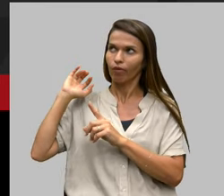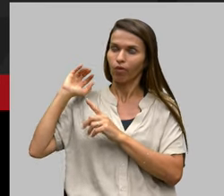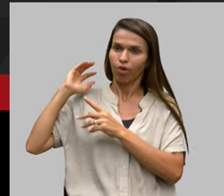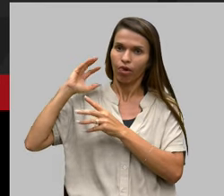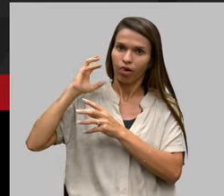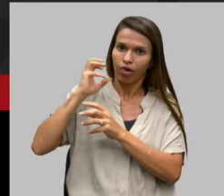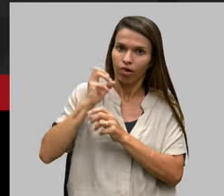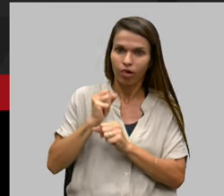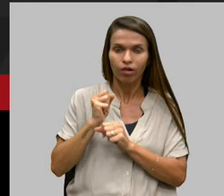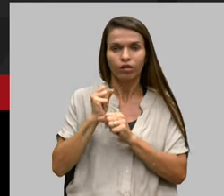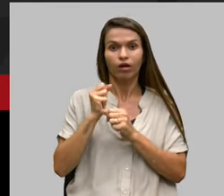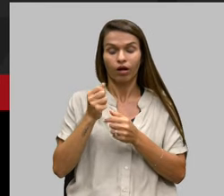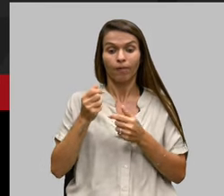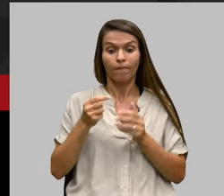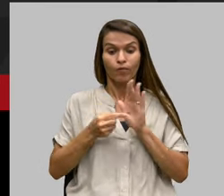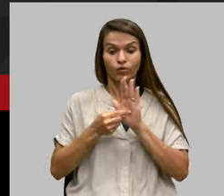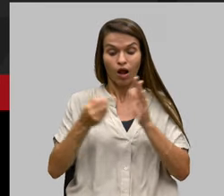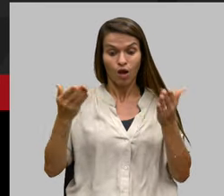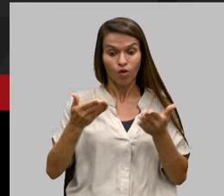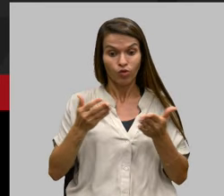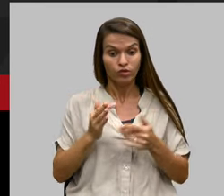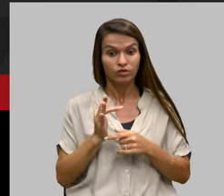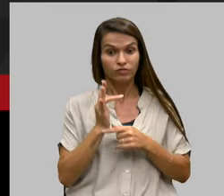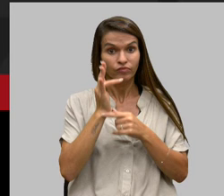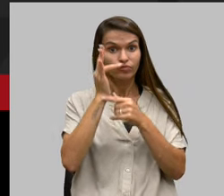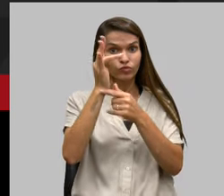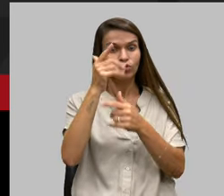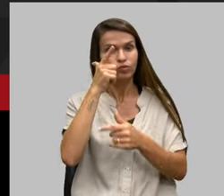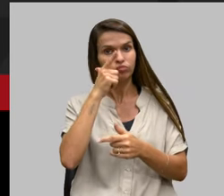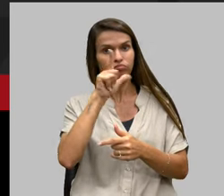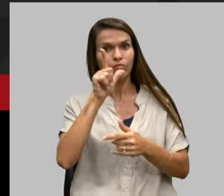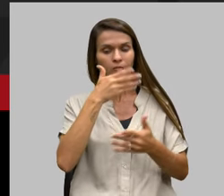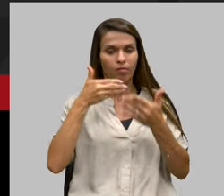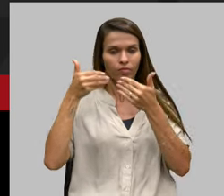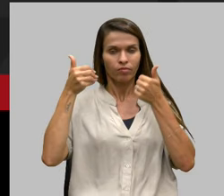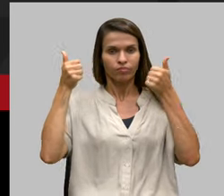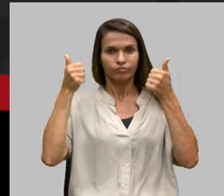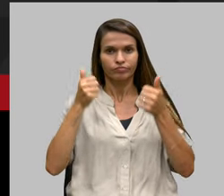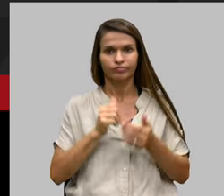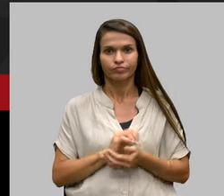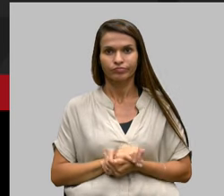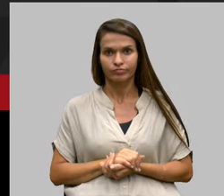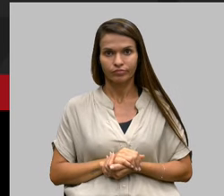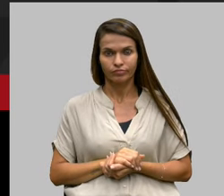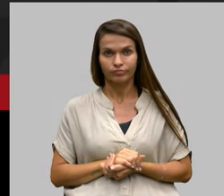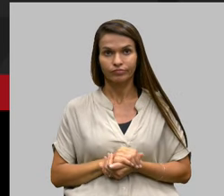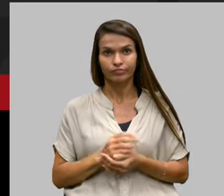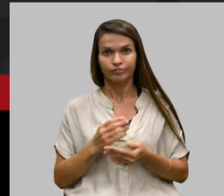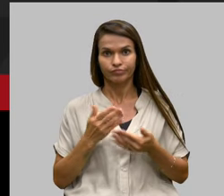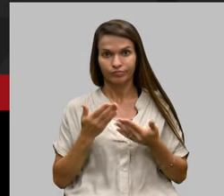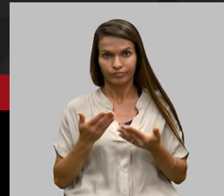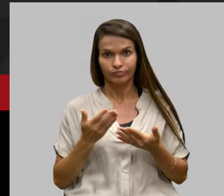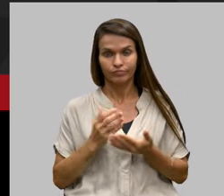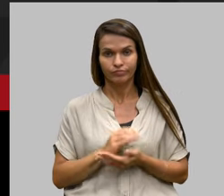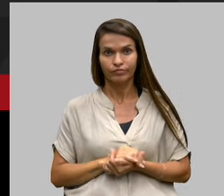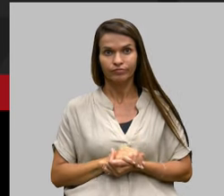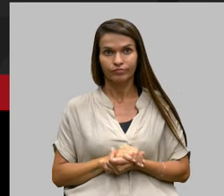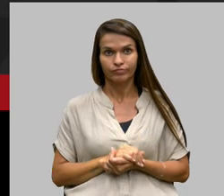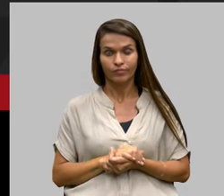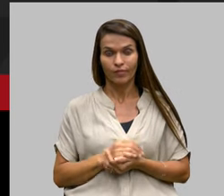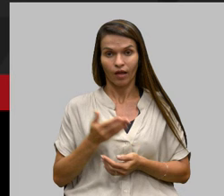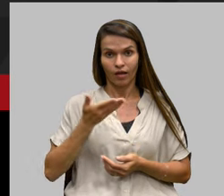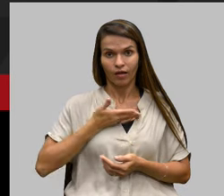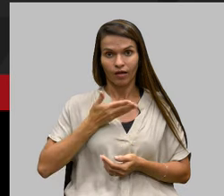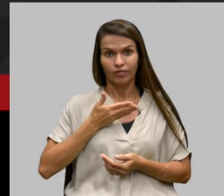essa é trazer pro presente esse futuro pra gente poder tomar algumas medidas bom eh a a minha colega Maria